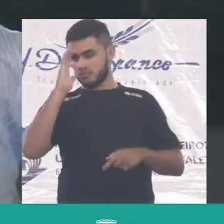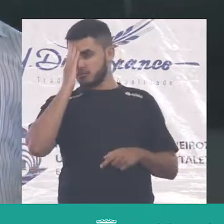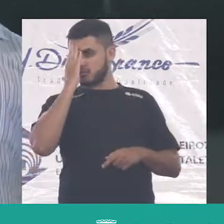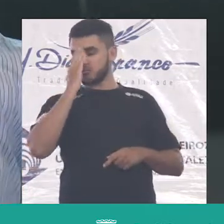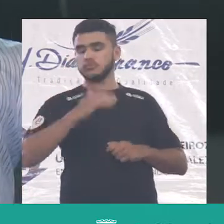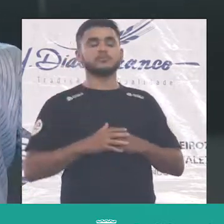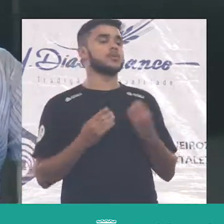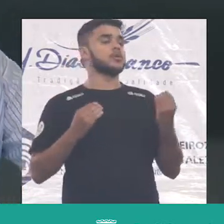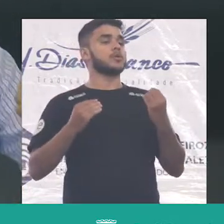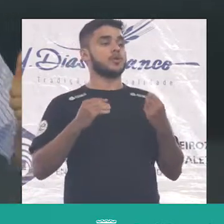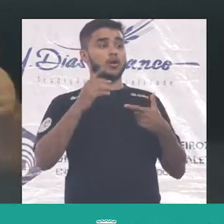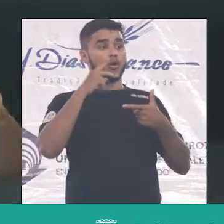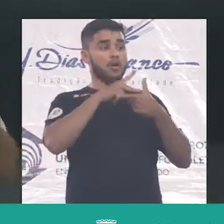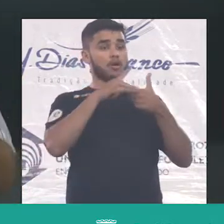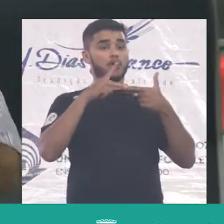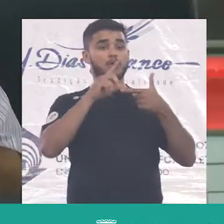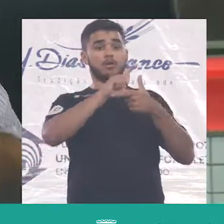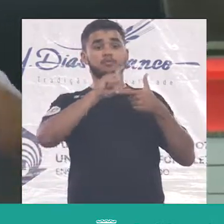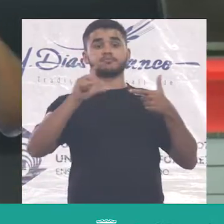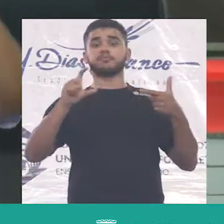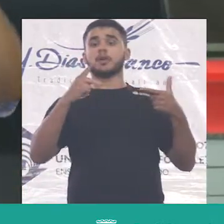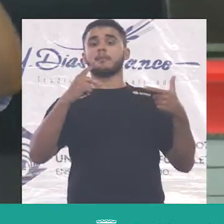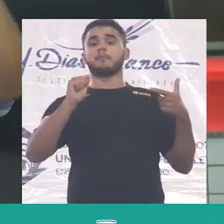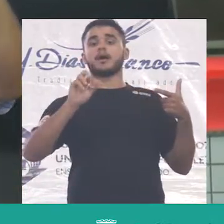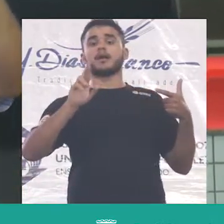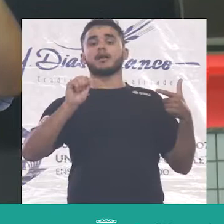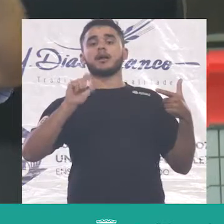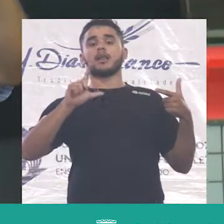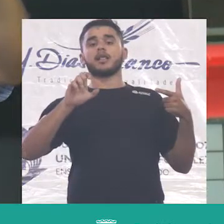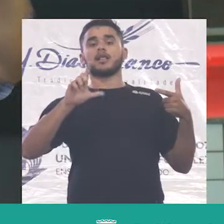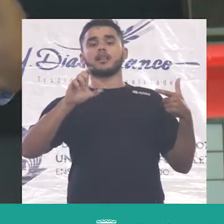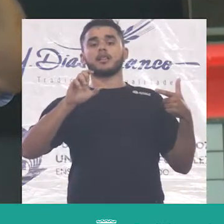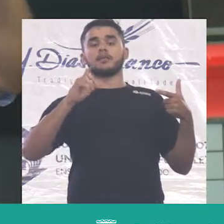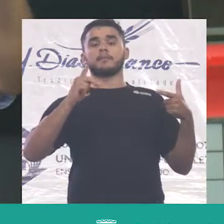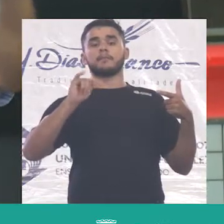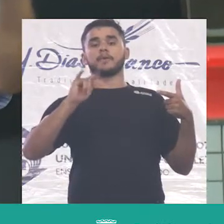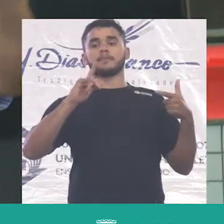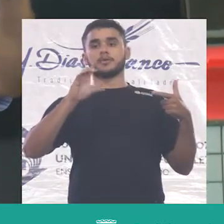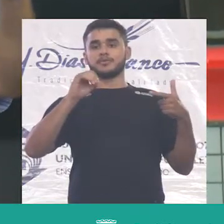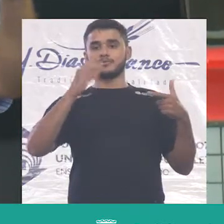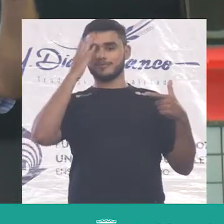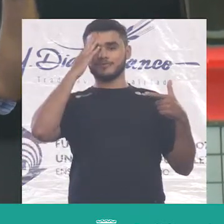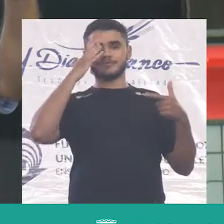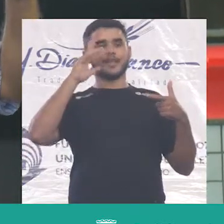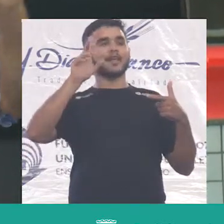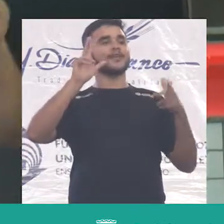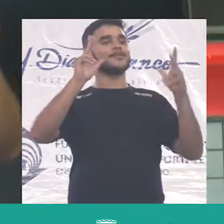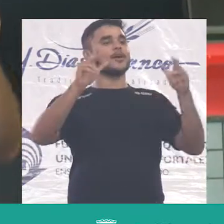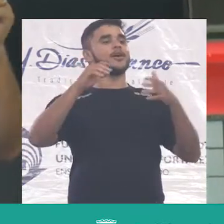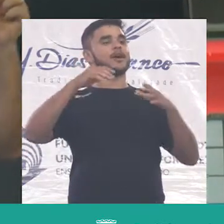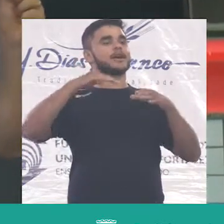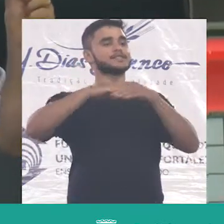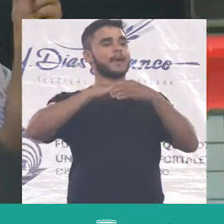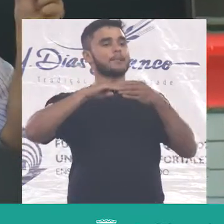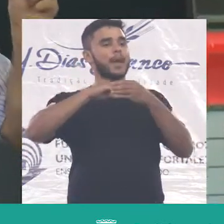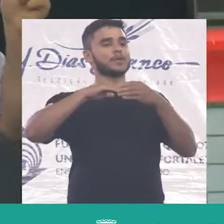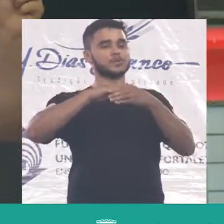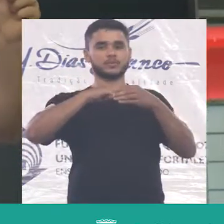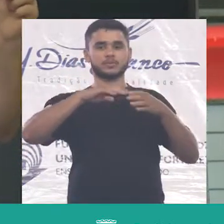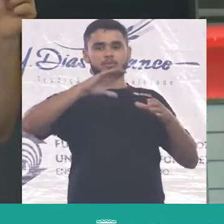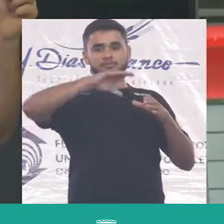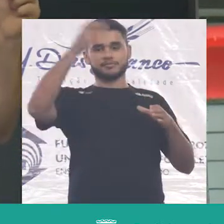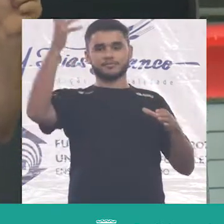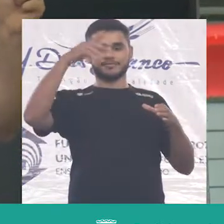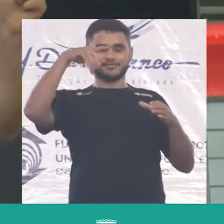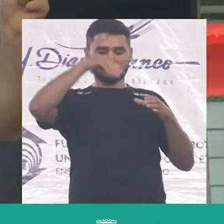Paralelepípedo. Eu acabei de mostrar. Paralelepípedo é aquela caixa de sapato. É o quê? A vezes